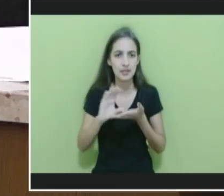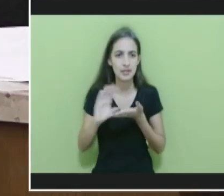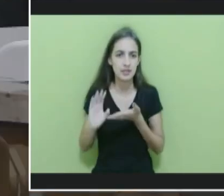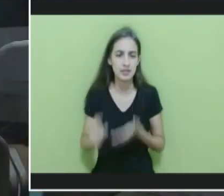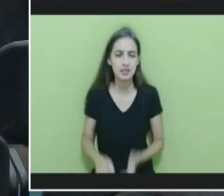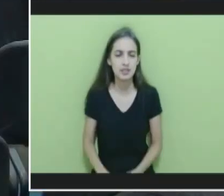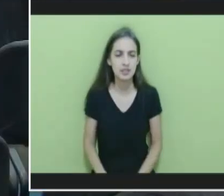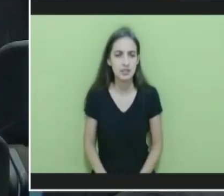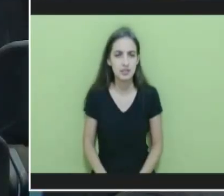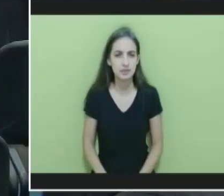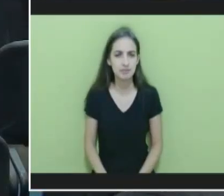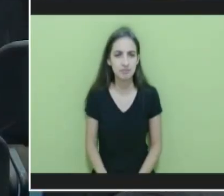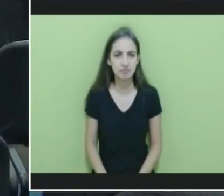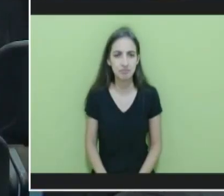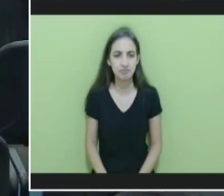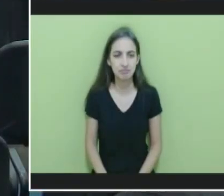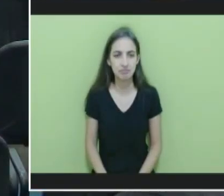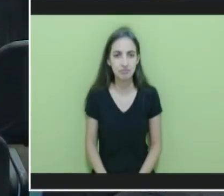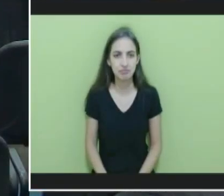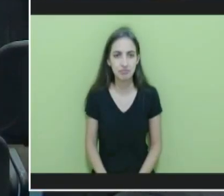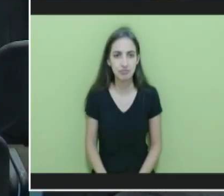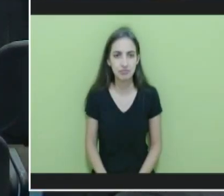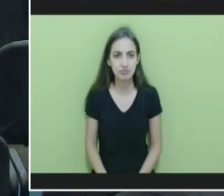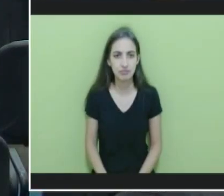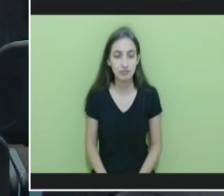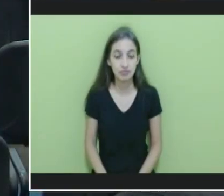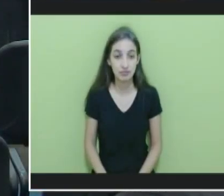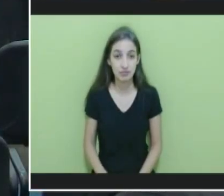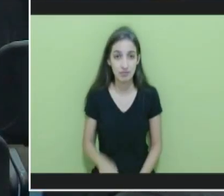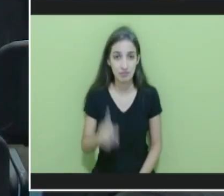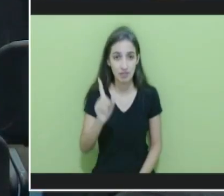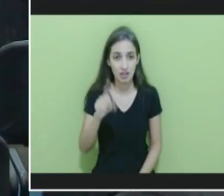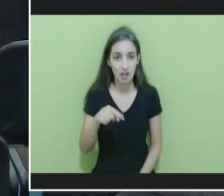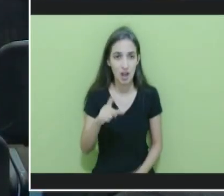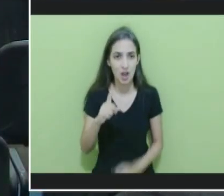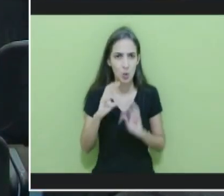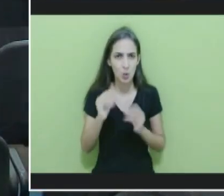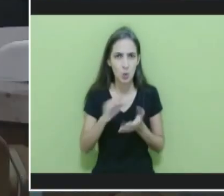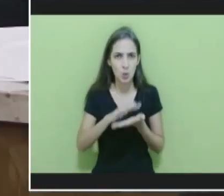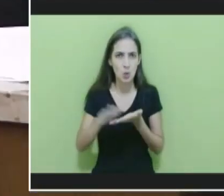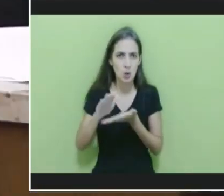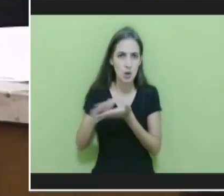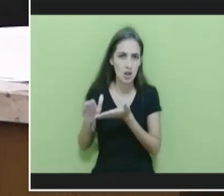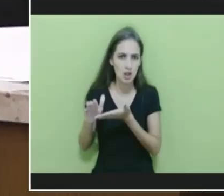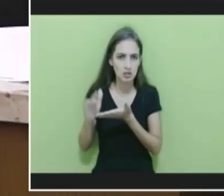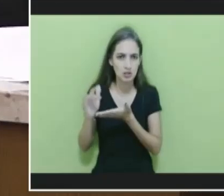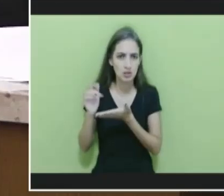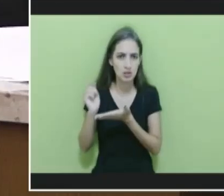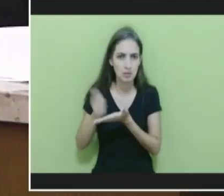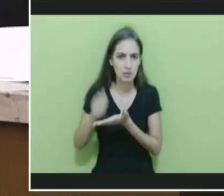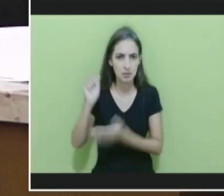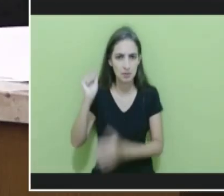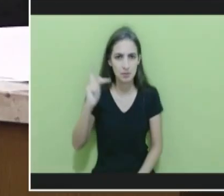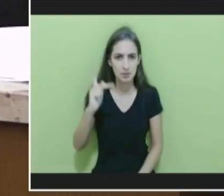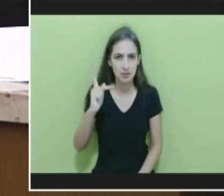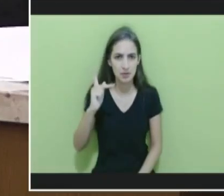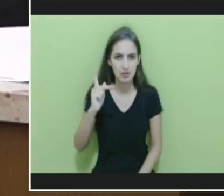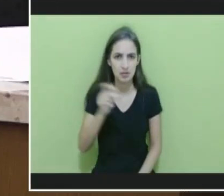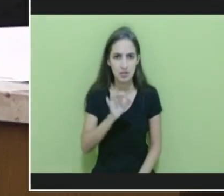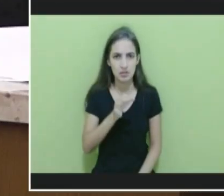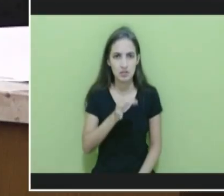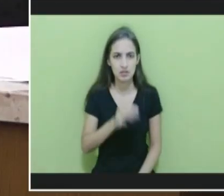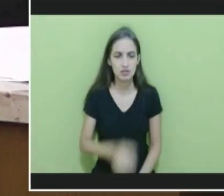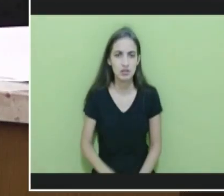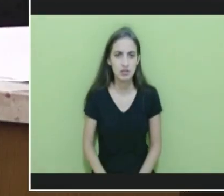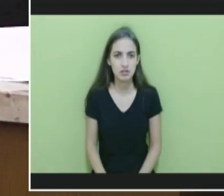Isso para suprir toda a despesa do ano com aposentadorias e pensões. Para que a gente consiga efetuar o